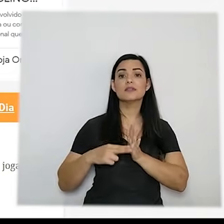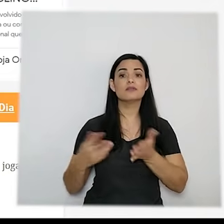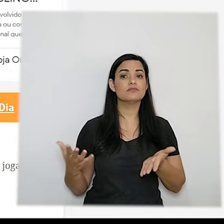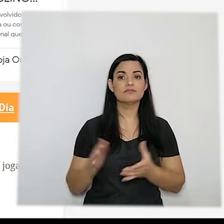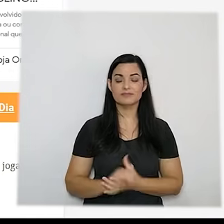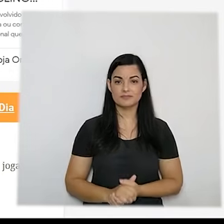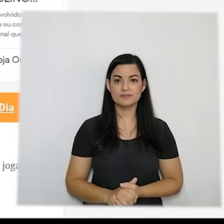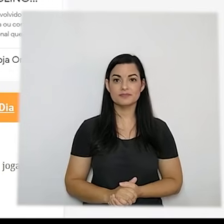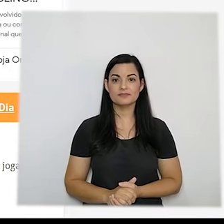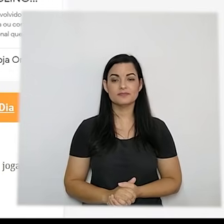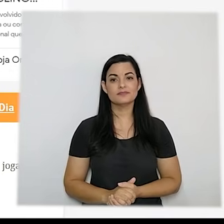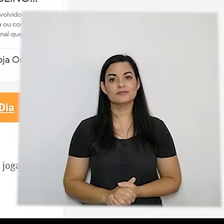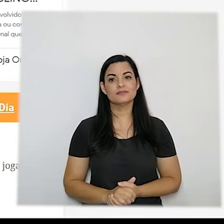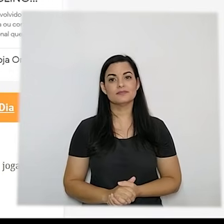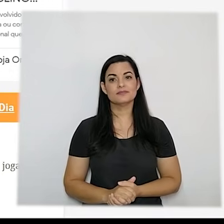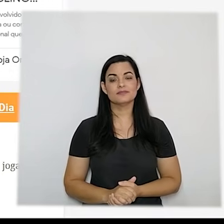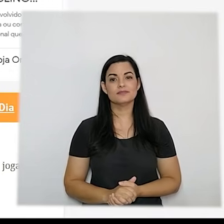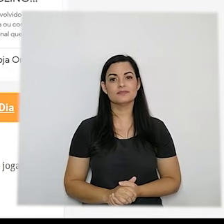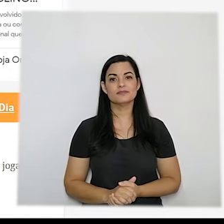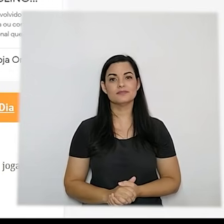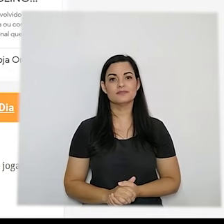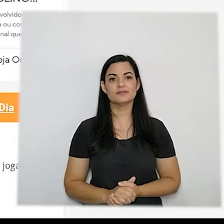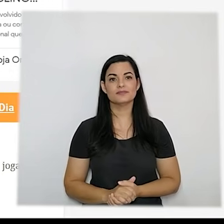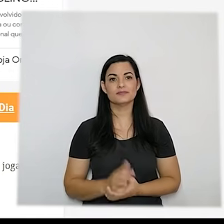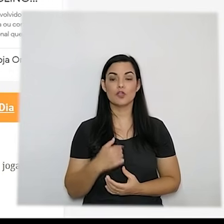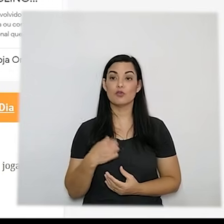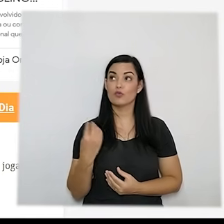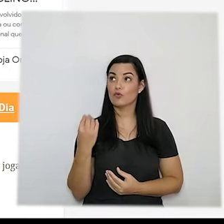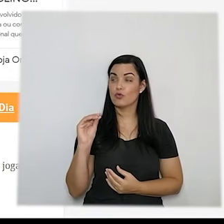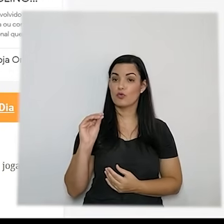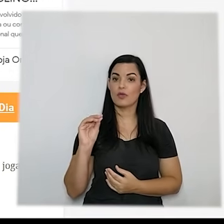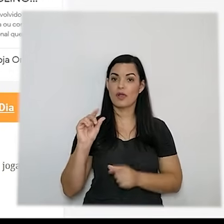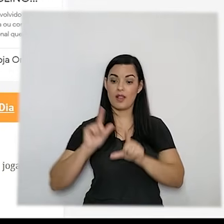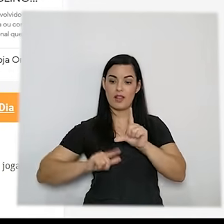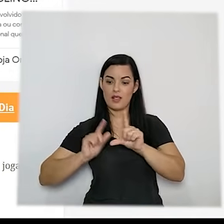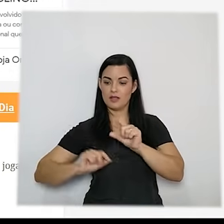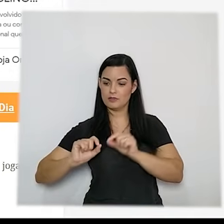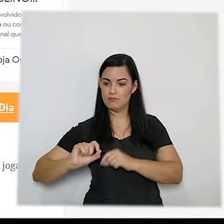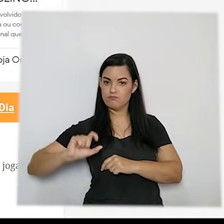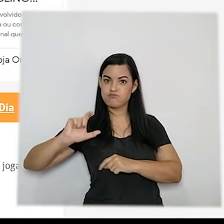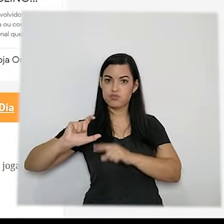significado. Opa, deixa eu colocar tudo grandão para vocês